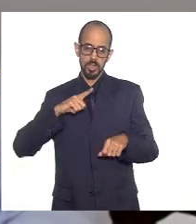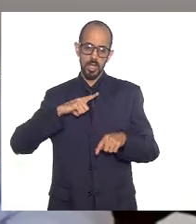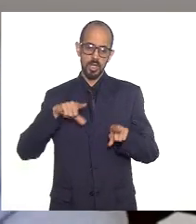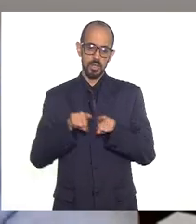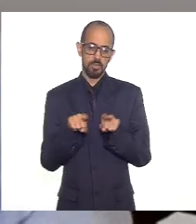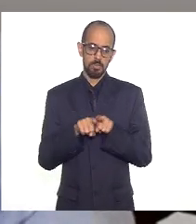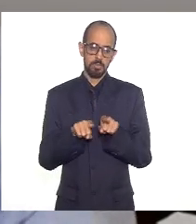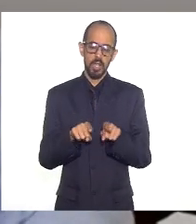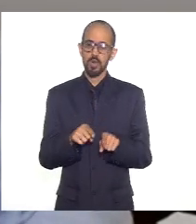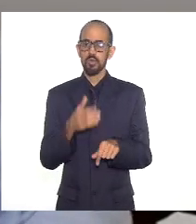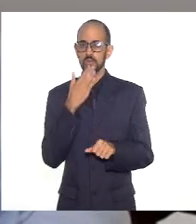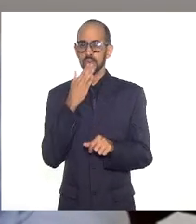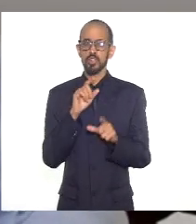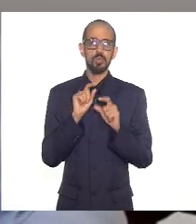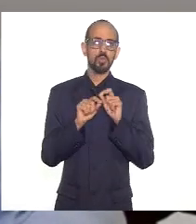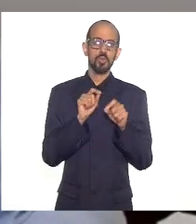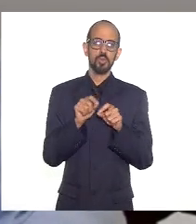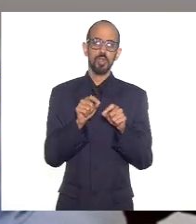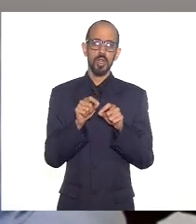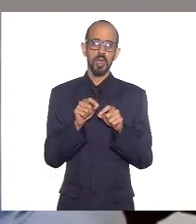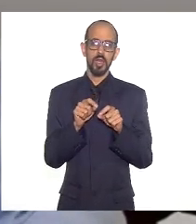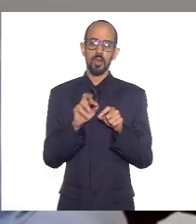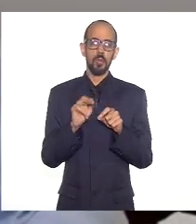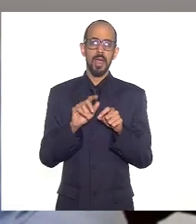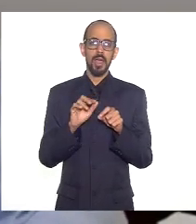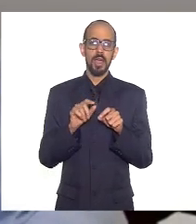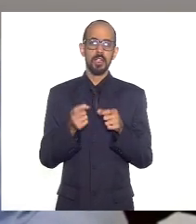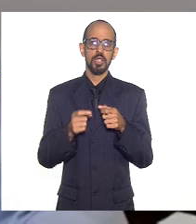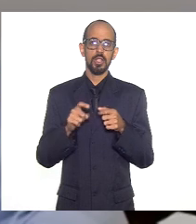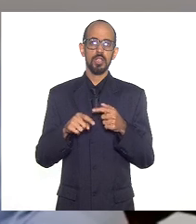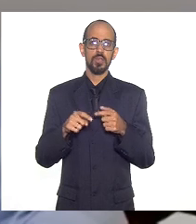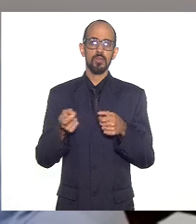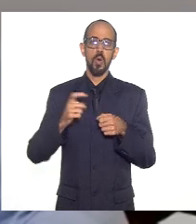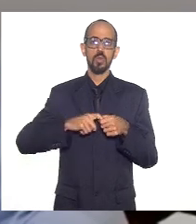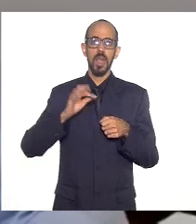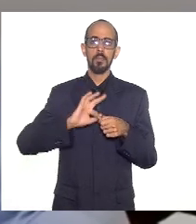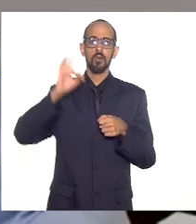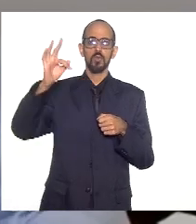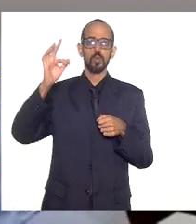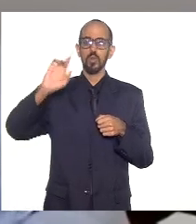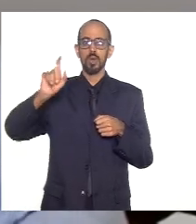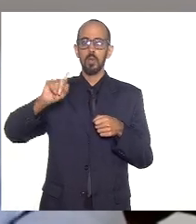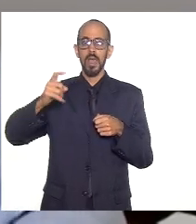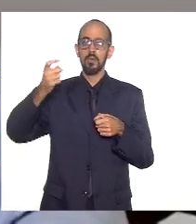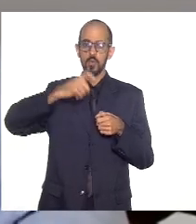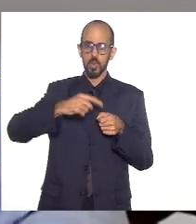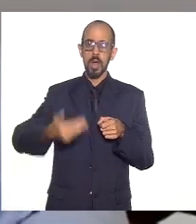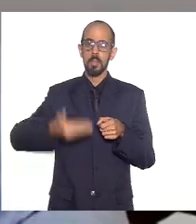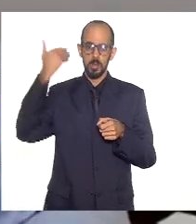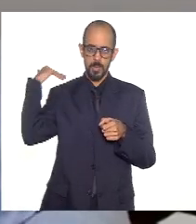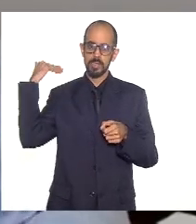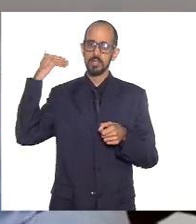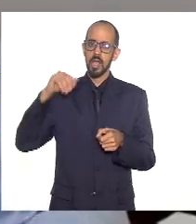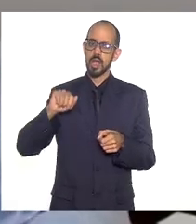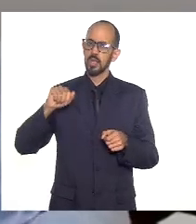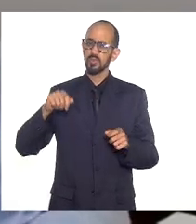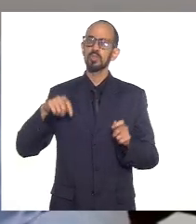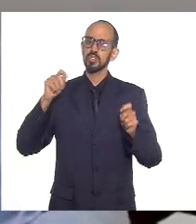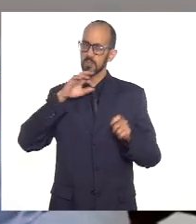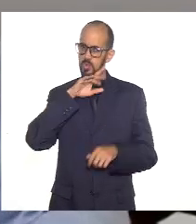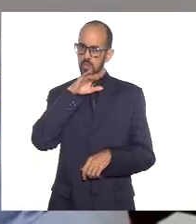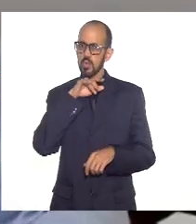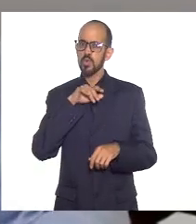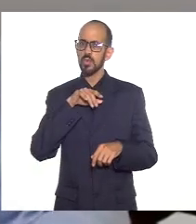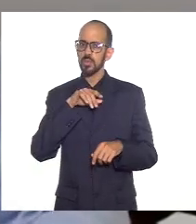uma espécie de... Nesse caso, não é de volta para o futuro, né, Luiz Paulo? É de volta para o passado mesmo, não é? Que a gente possa voltar a ter